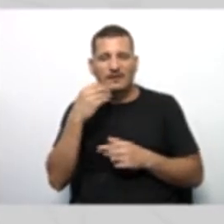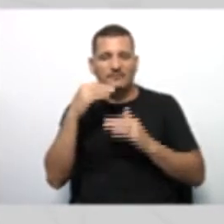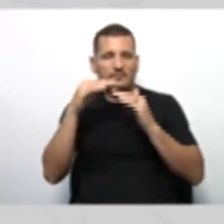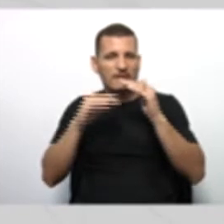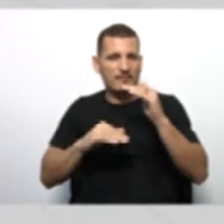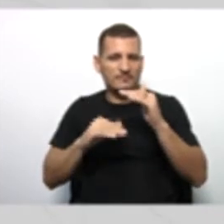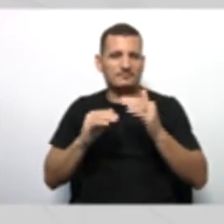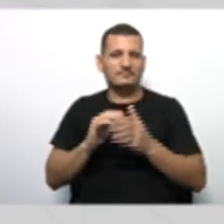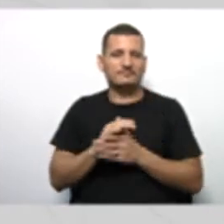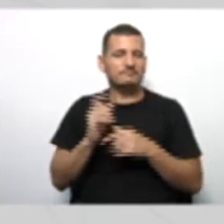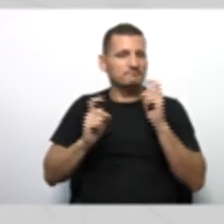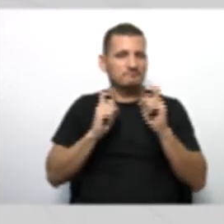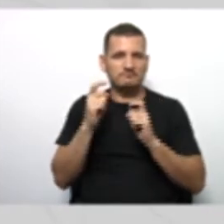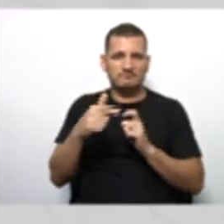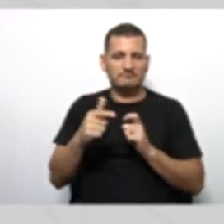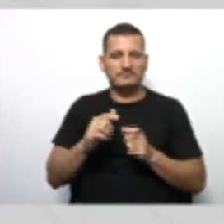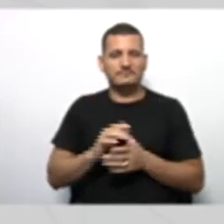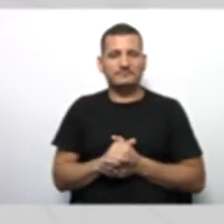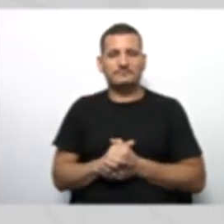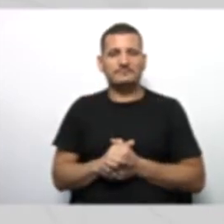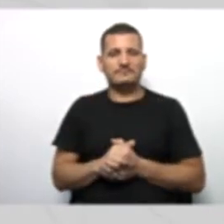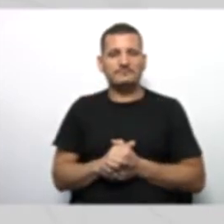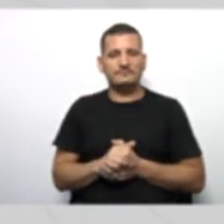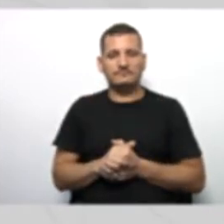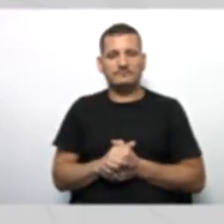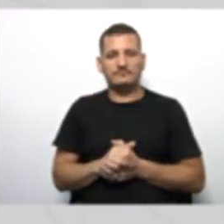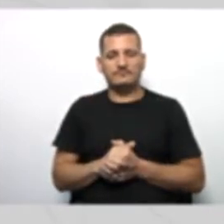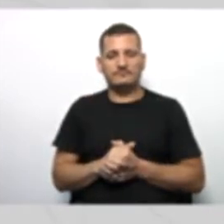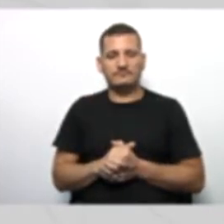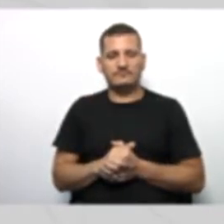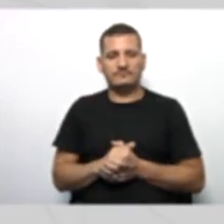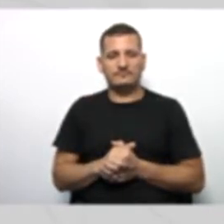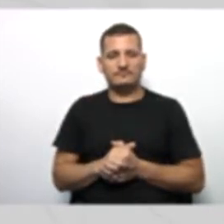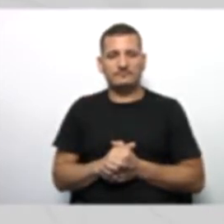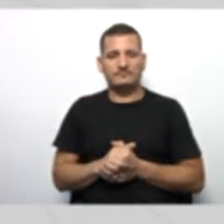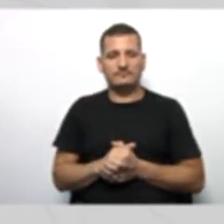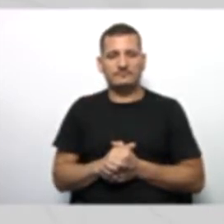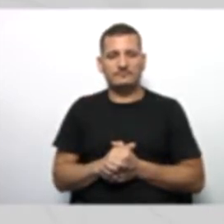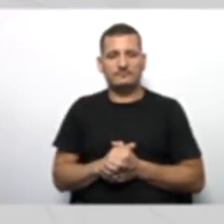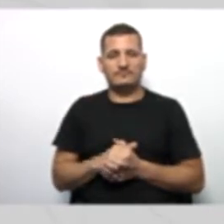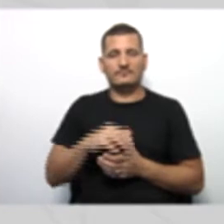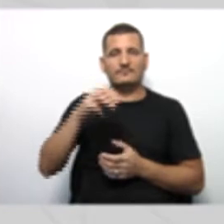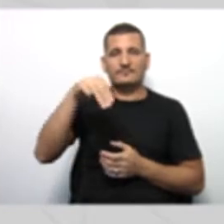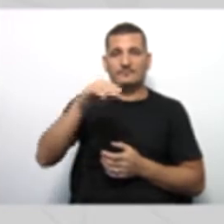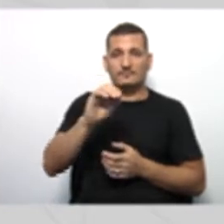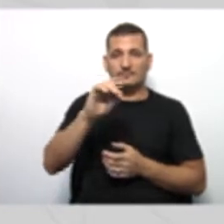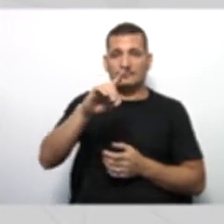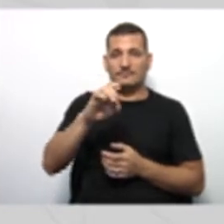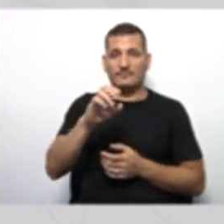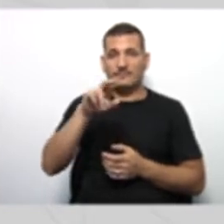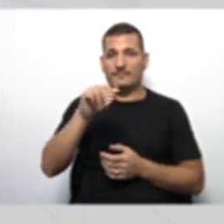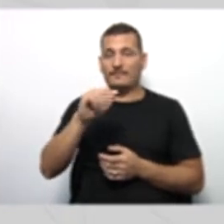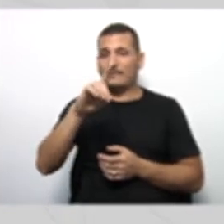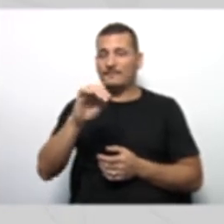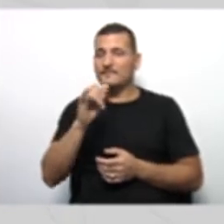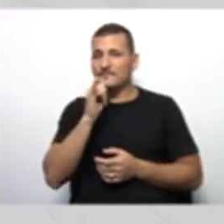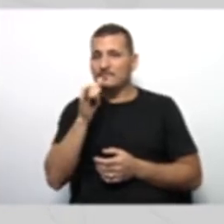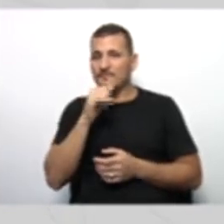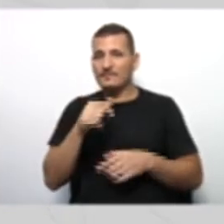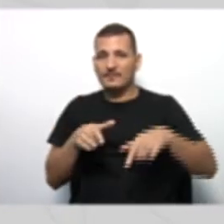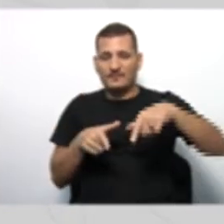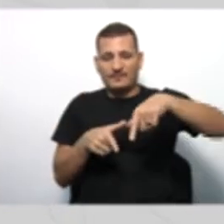quando a gente não sente os impactos disso, a gente diz que é de baixo, um impacto muito baixo, ou